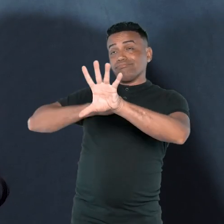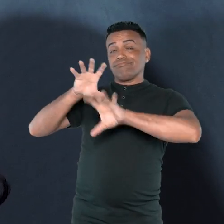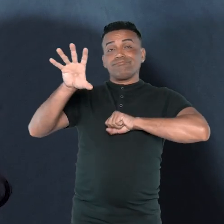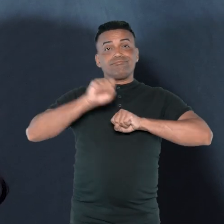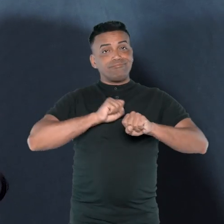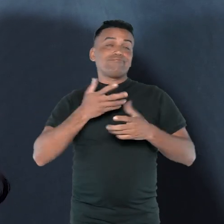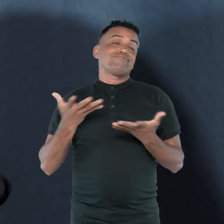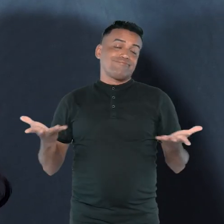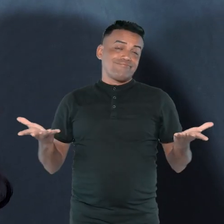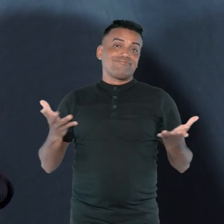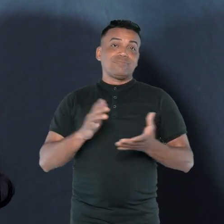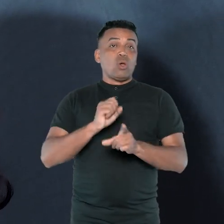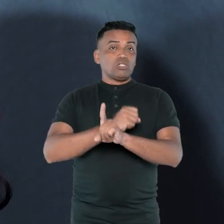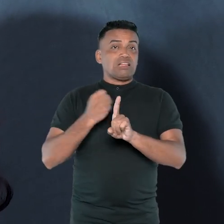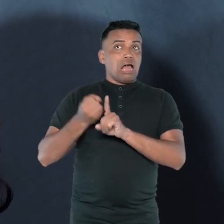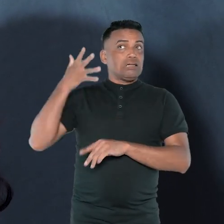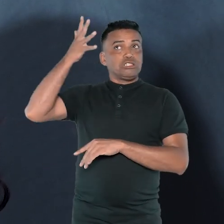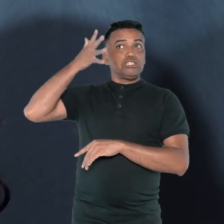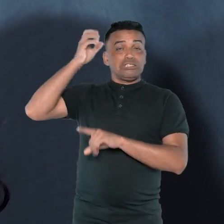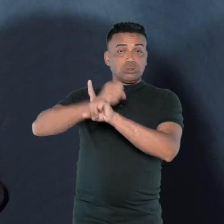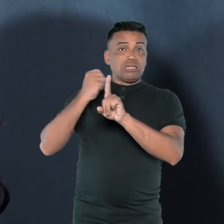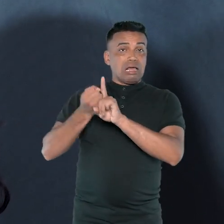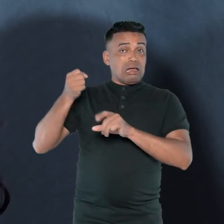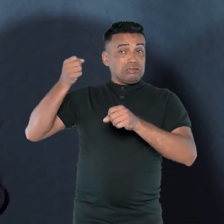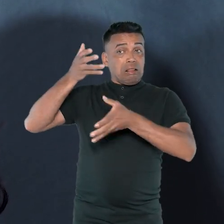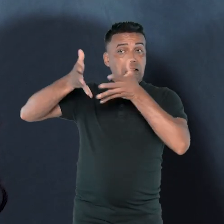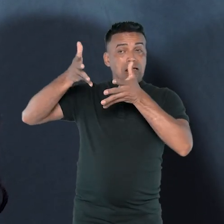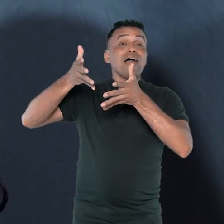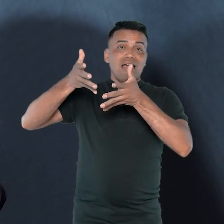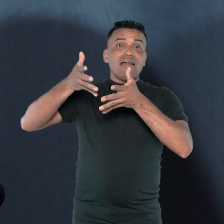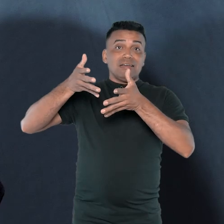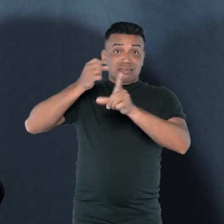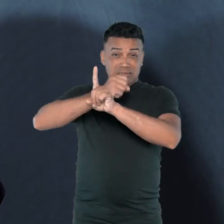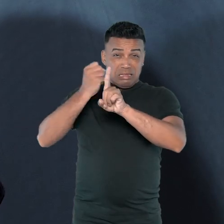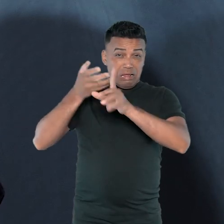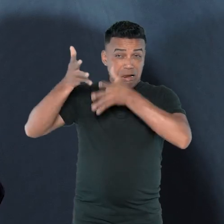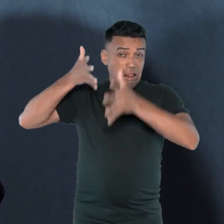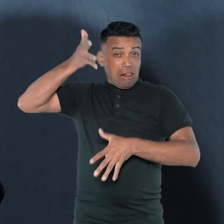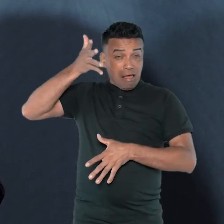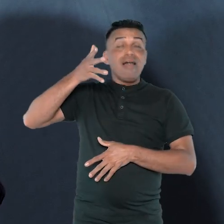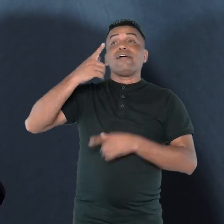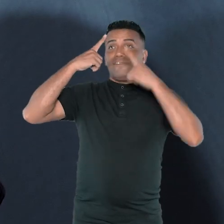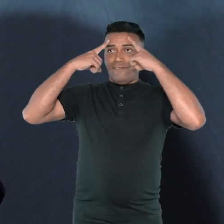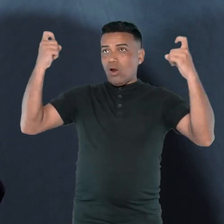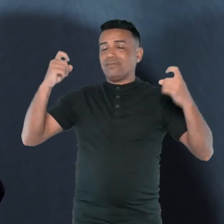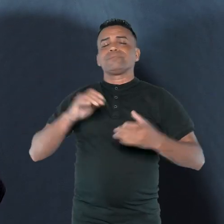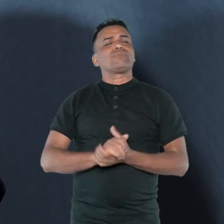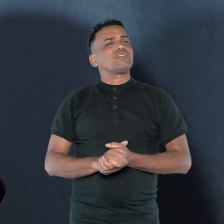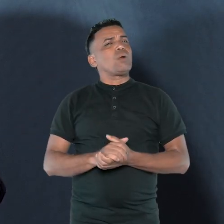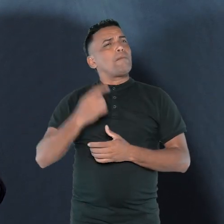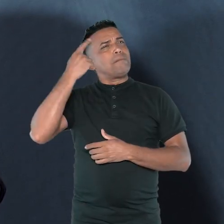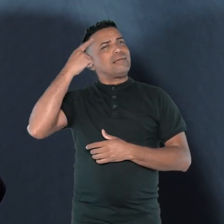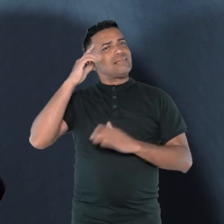pelo discurso hegemônico. E o discurso hegemônico é um discurso violento. Mas eu acho que, para além da gente pensar a questão da infância,